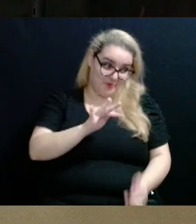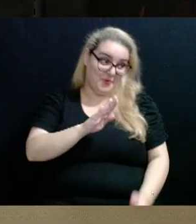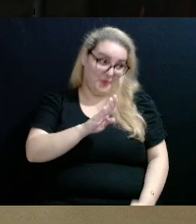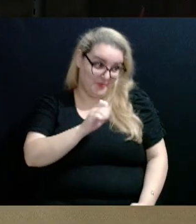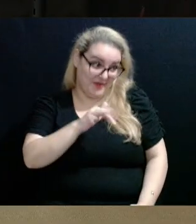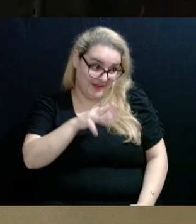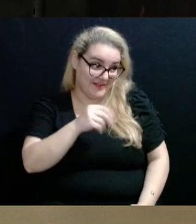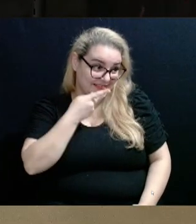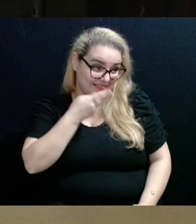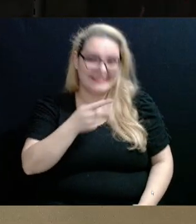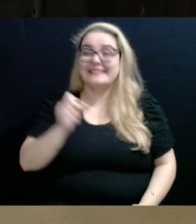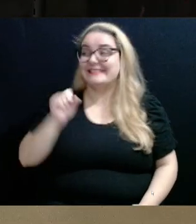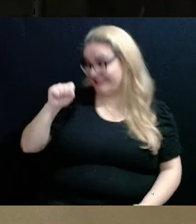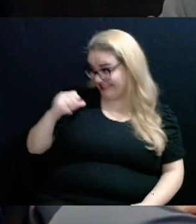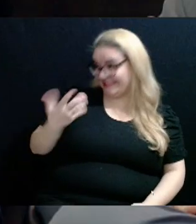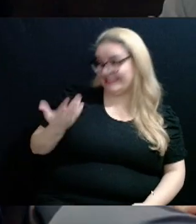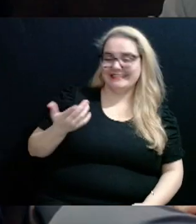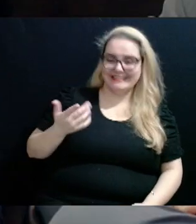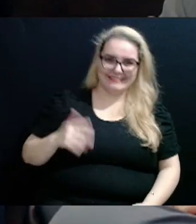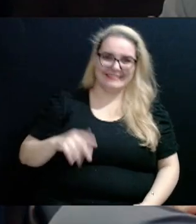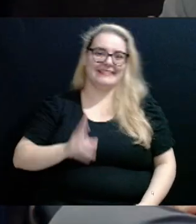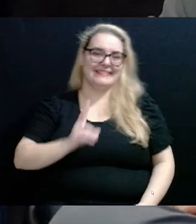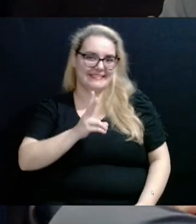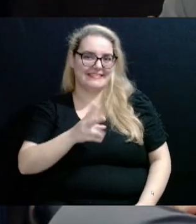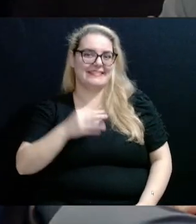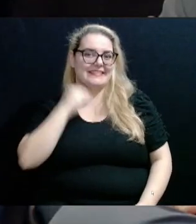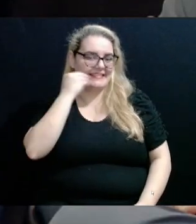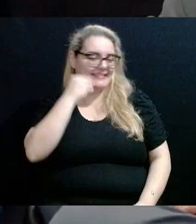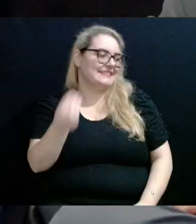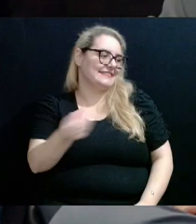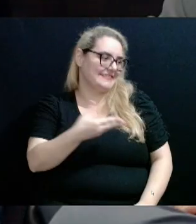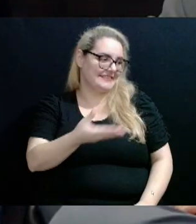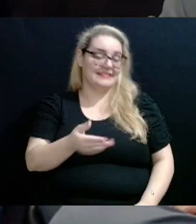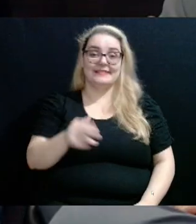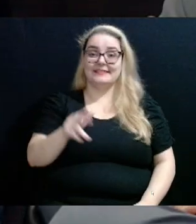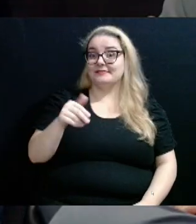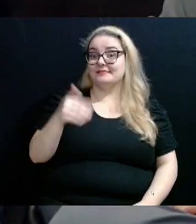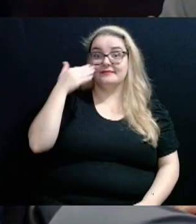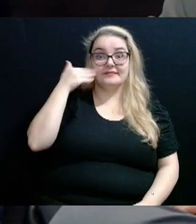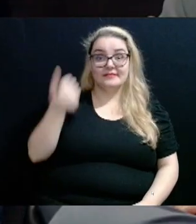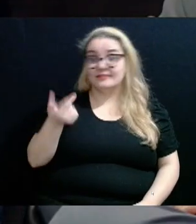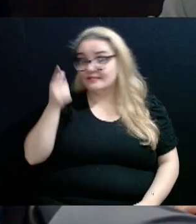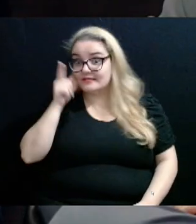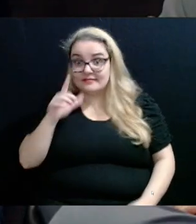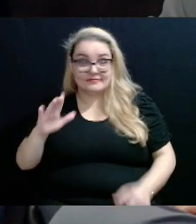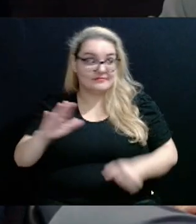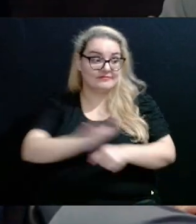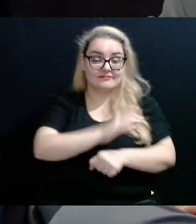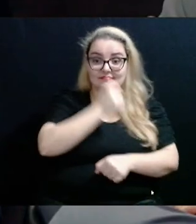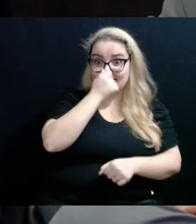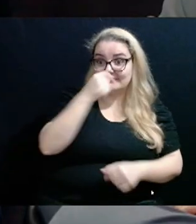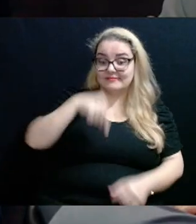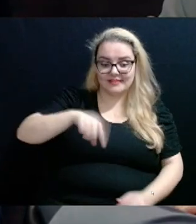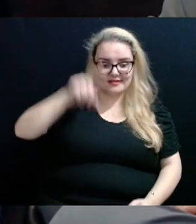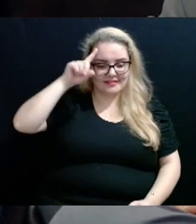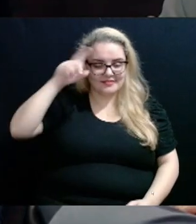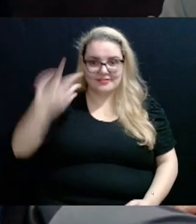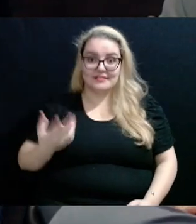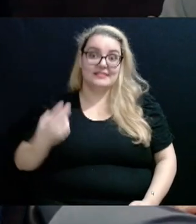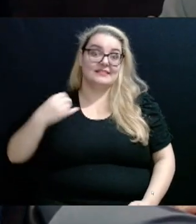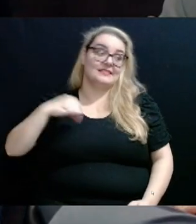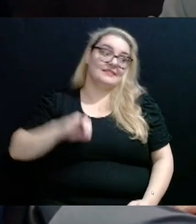sempre era uma experiência nova, né? Você nunca sabia se você ia conseguir completar o álbum naquele dia, se você ia achar aquela figurinha que você